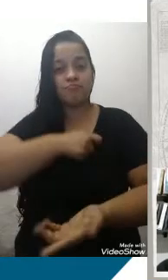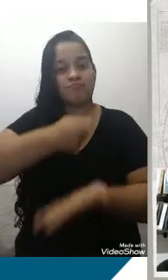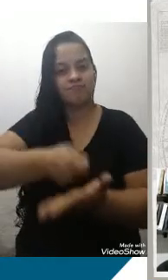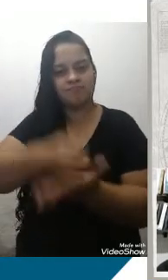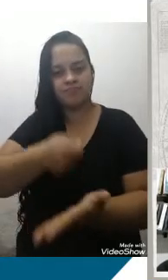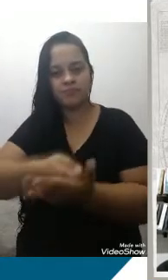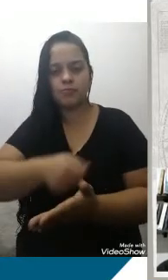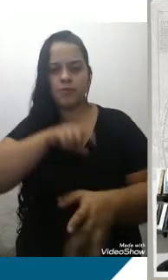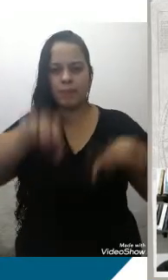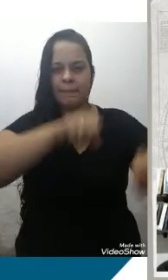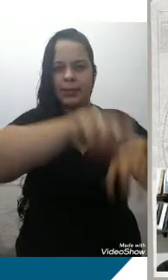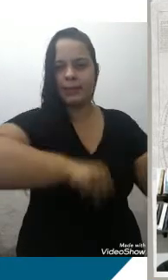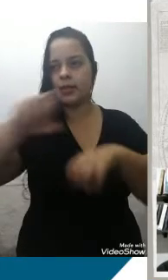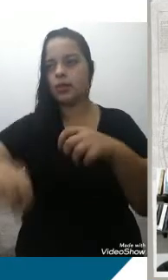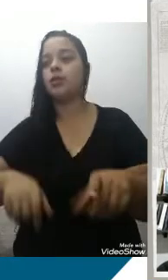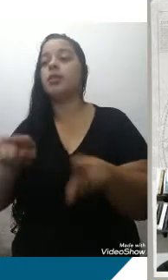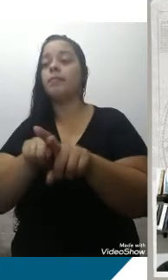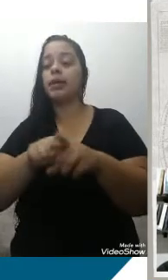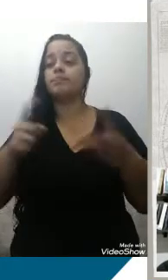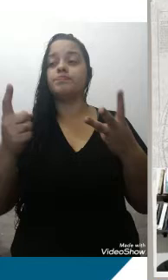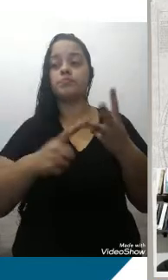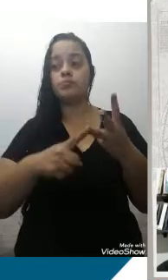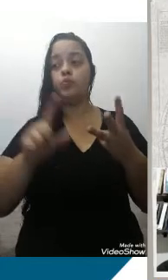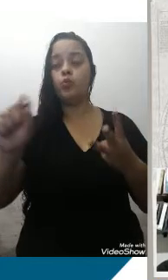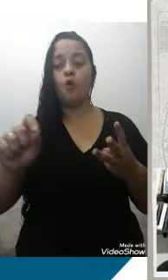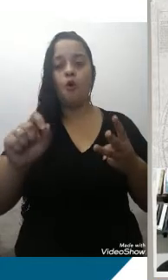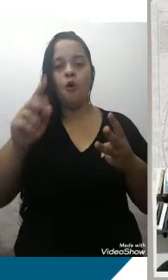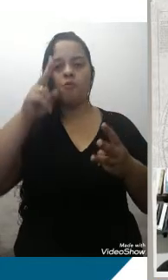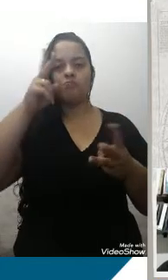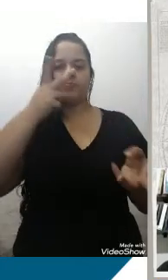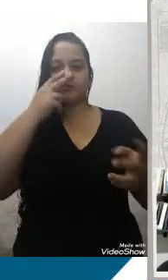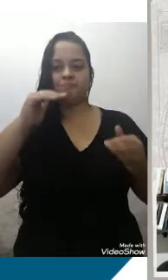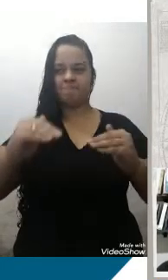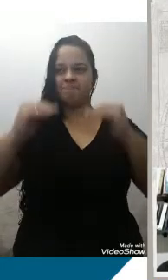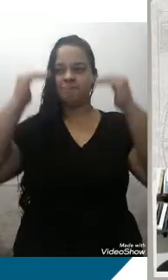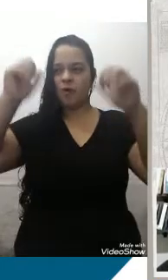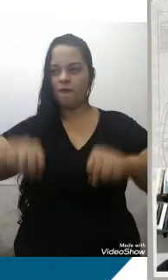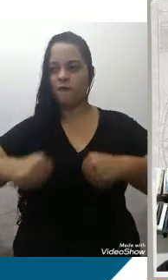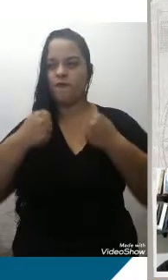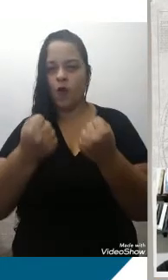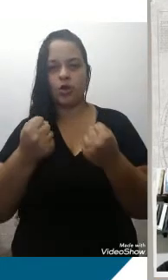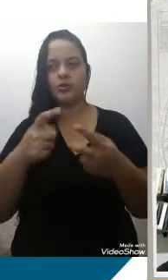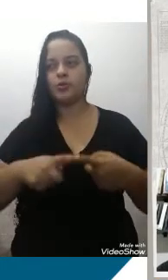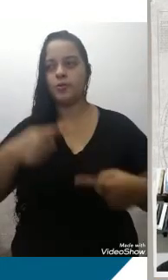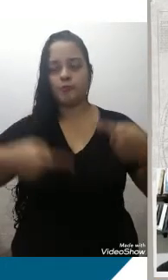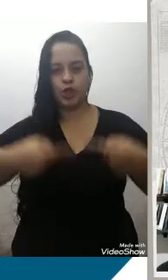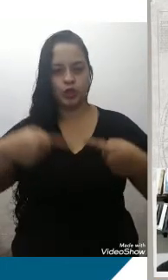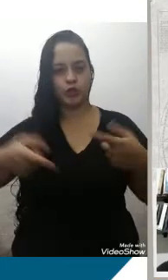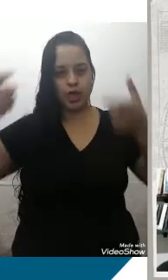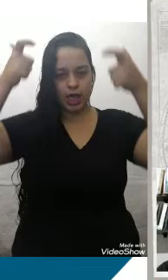ponto é o fortalecimento político do reino, né, um resultado que foi a partir da disseminação desses